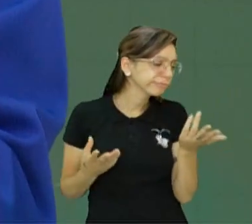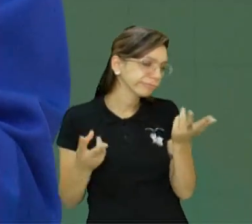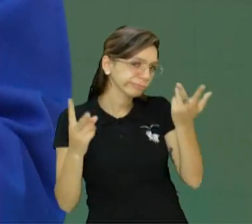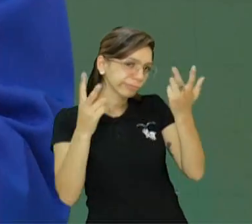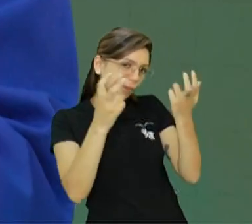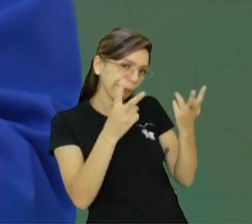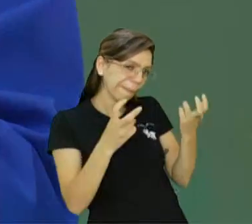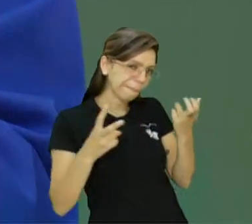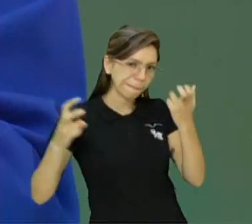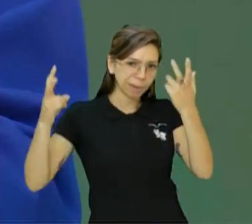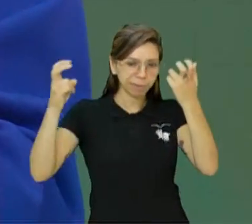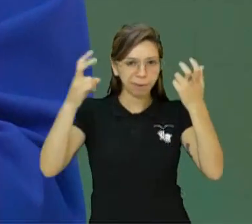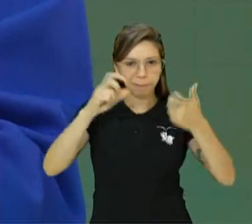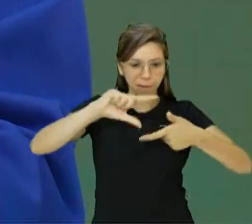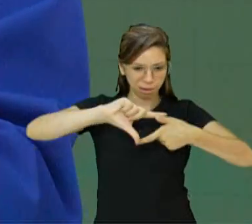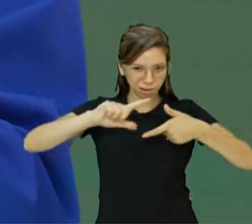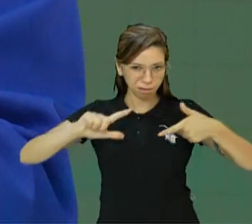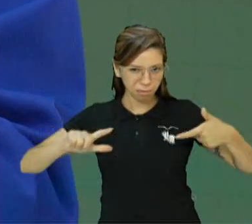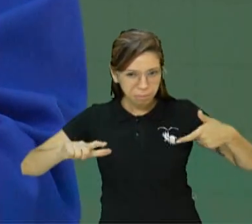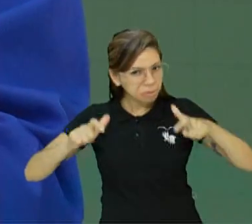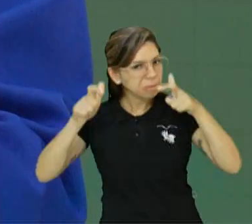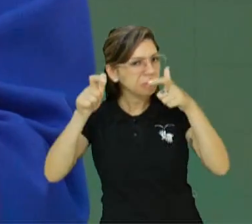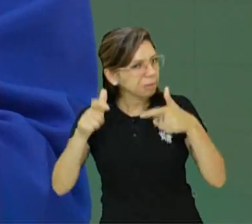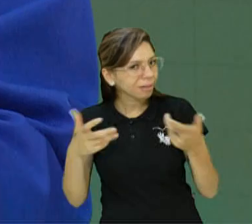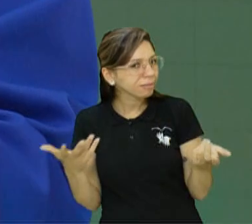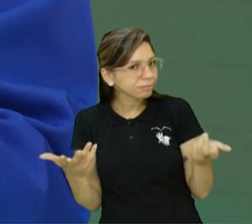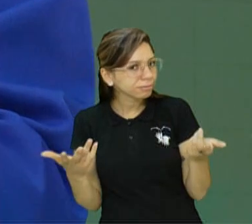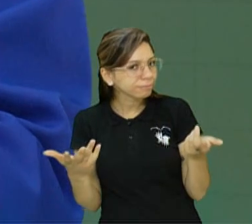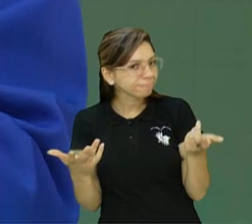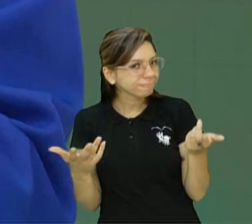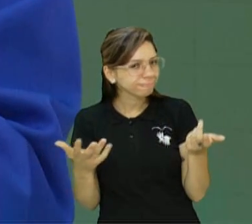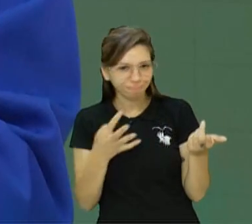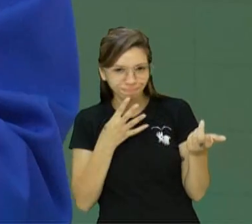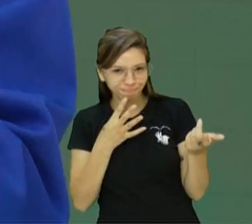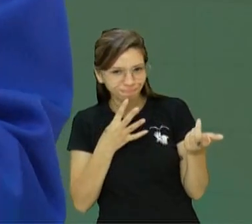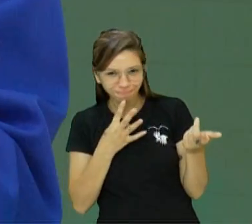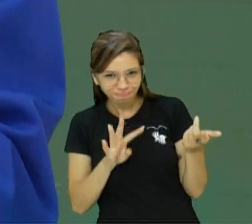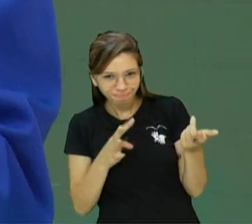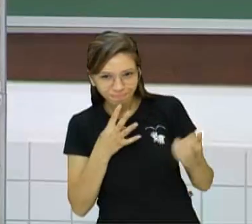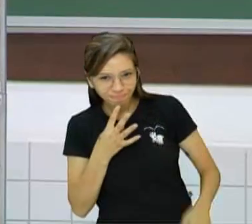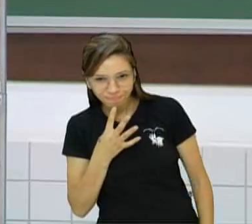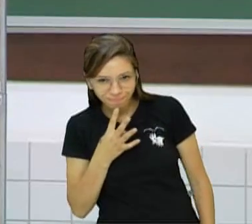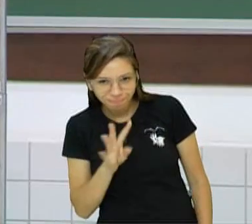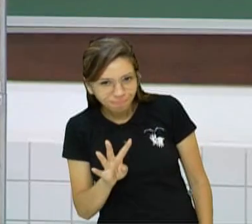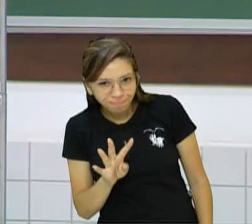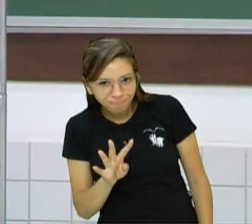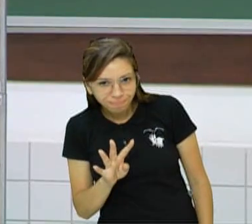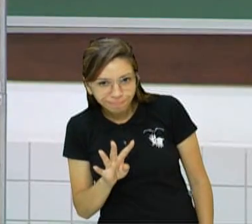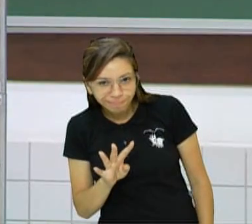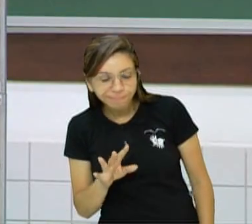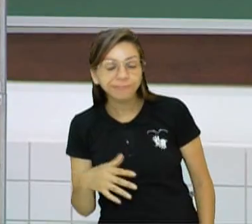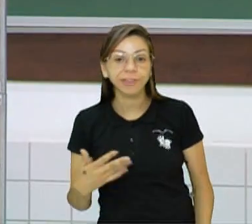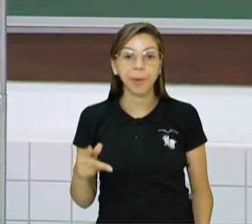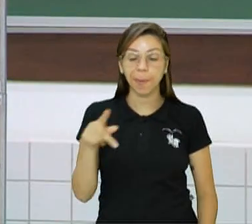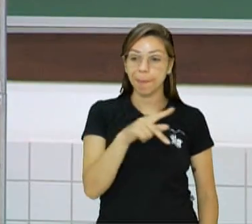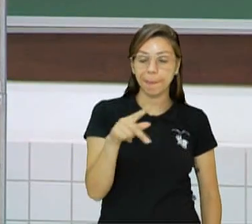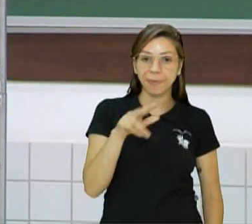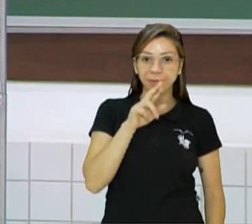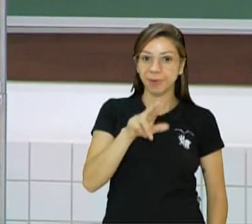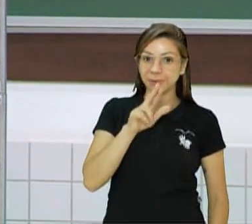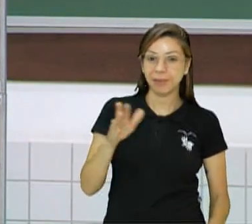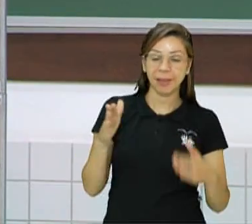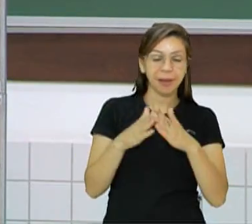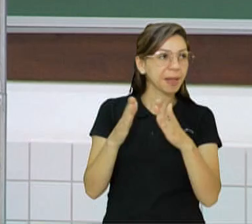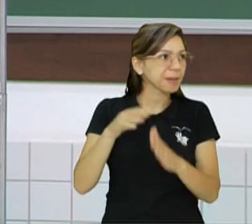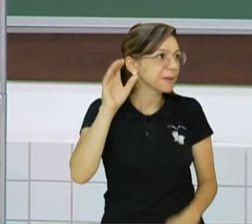viram essa forma em algum lugar? Não? Ninguém? Ninguém sabe? Prof, eu tô respondendo em casa,